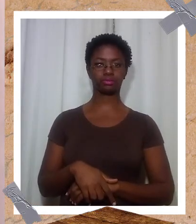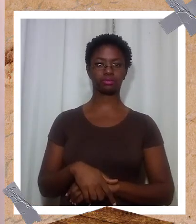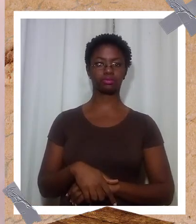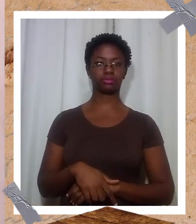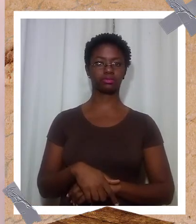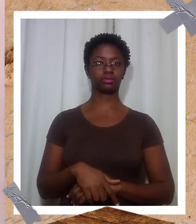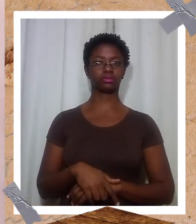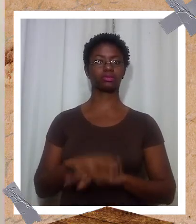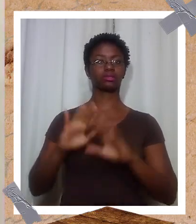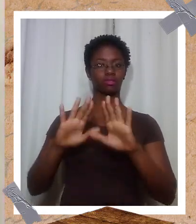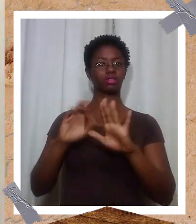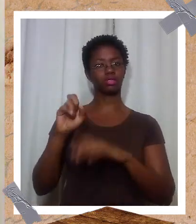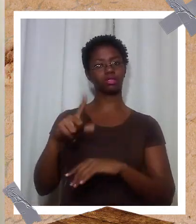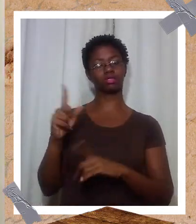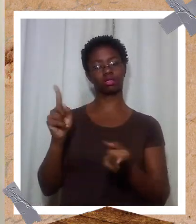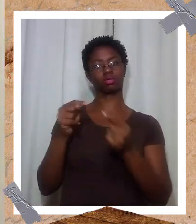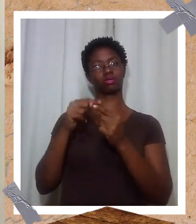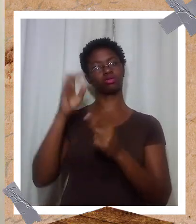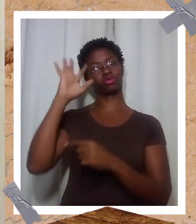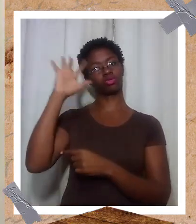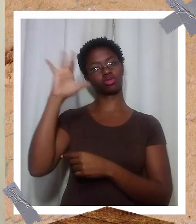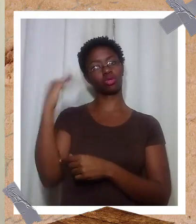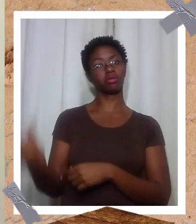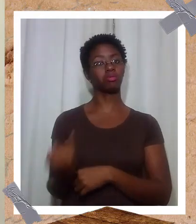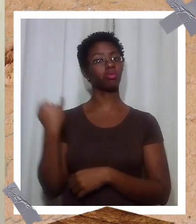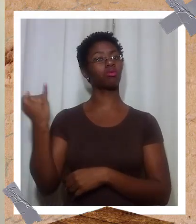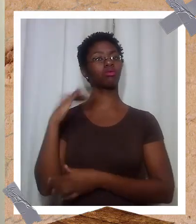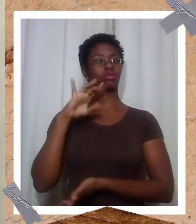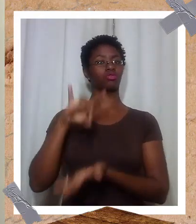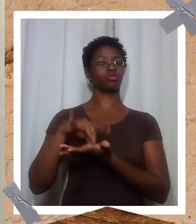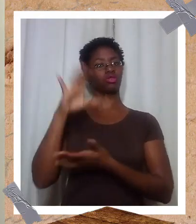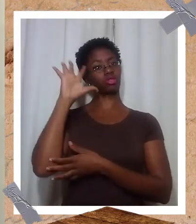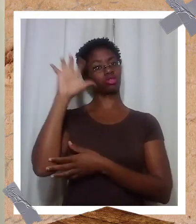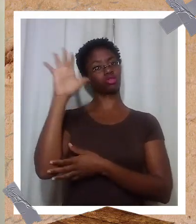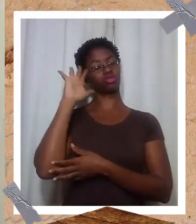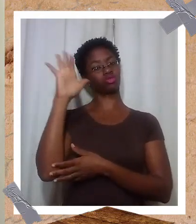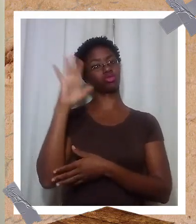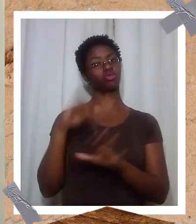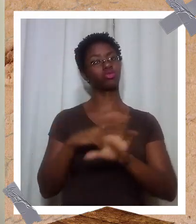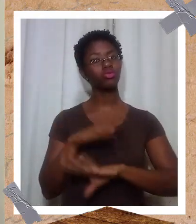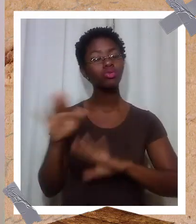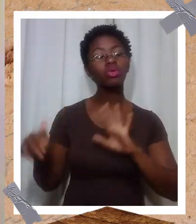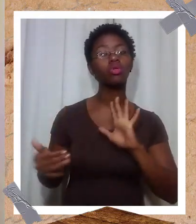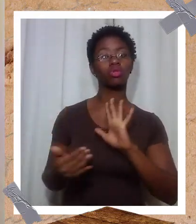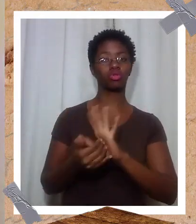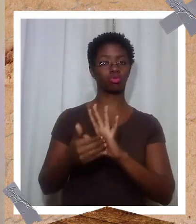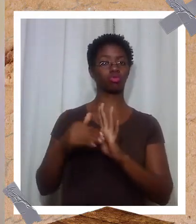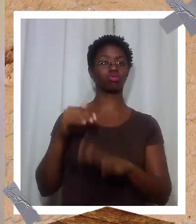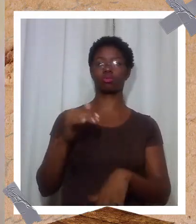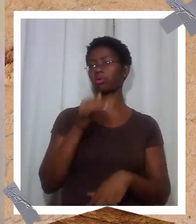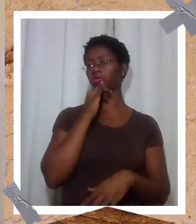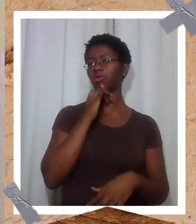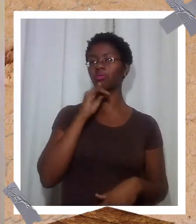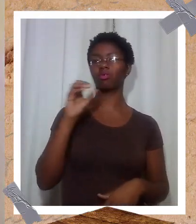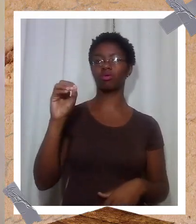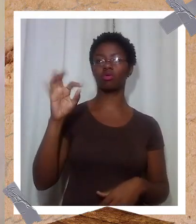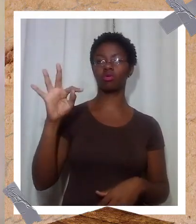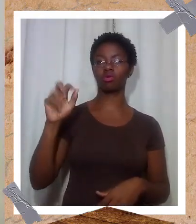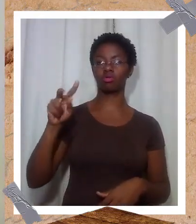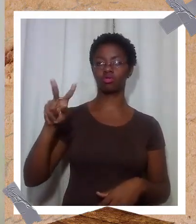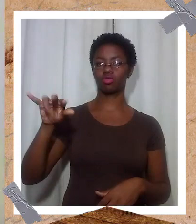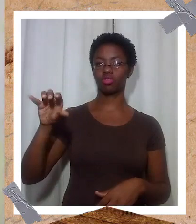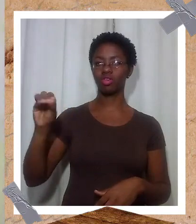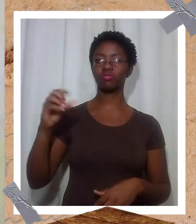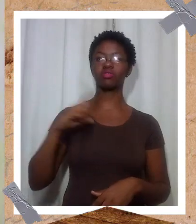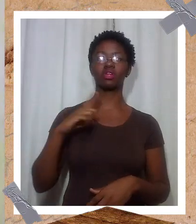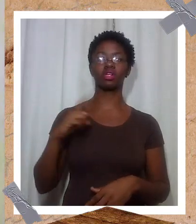Essa questão do sonho, cara. É super importante sonhar. Tudo que o Otávio,